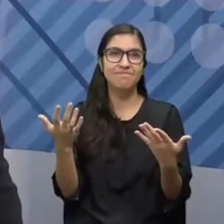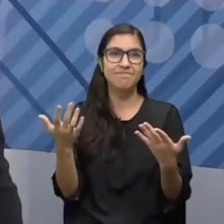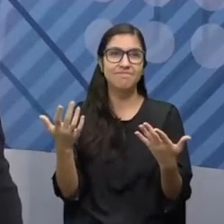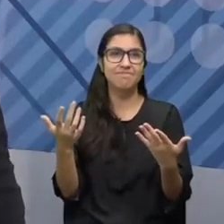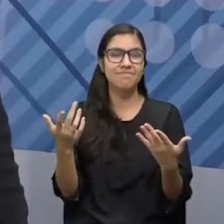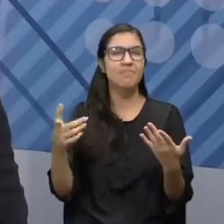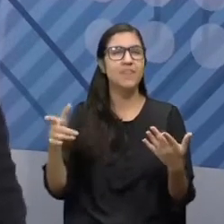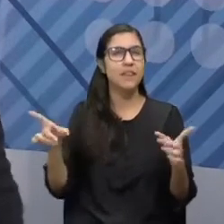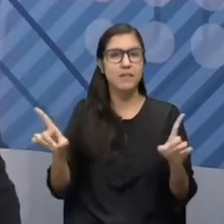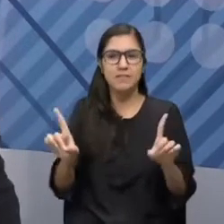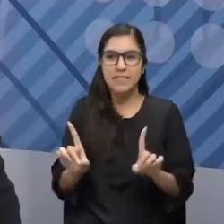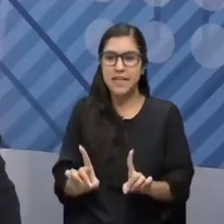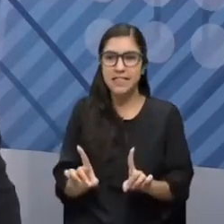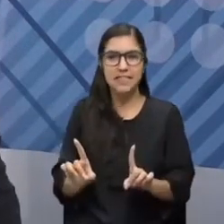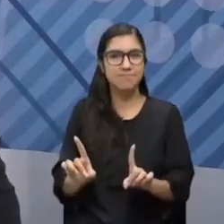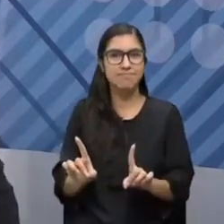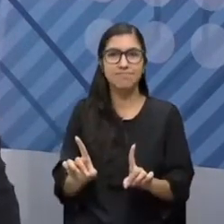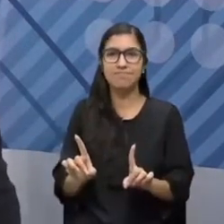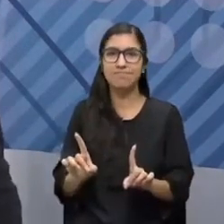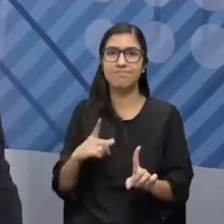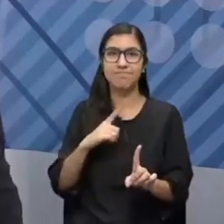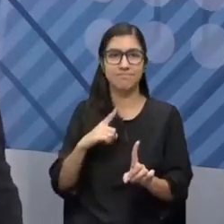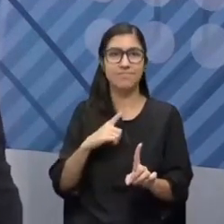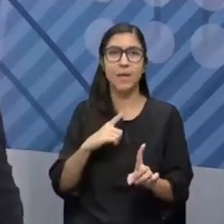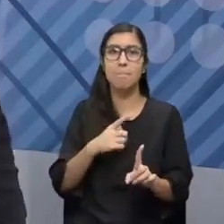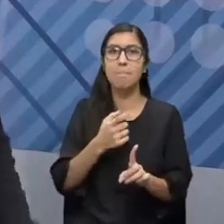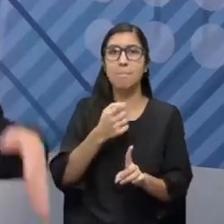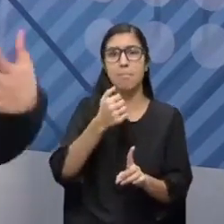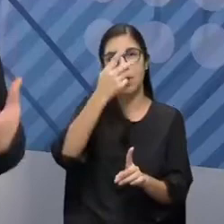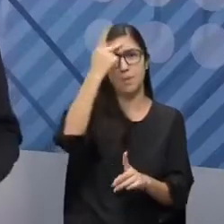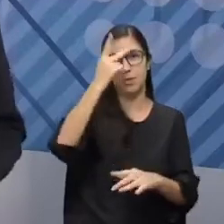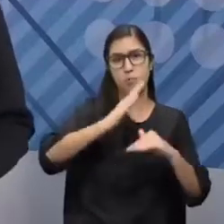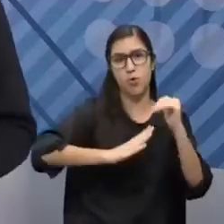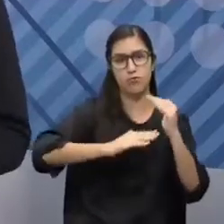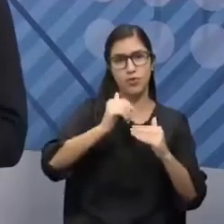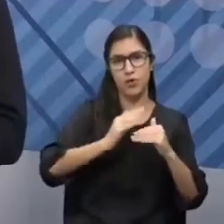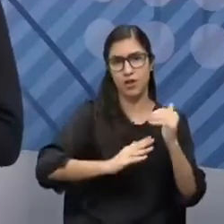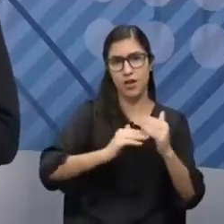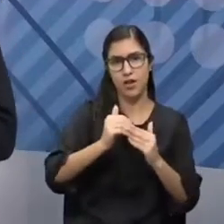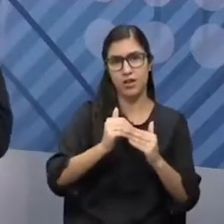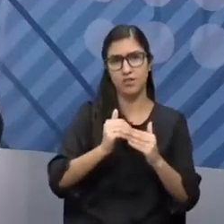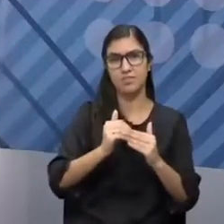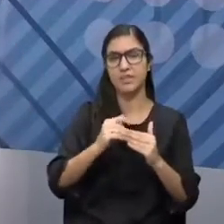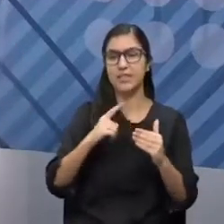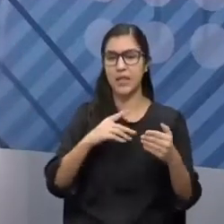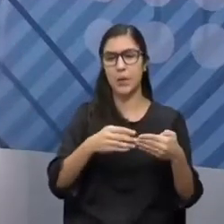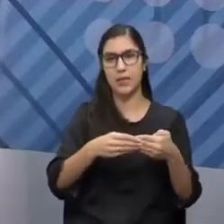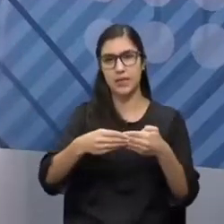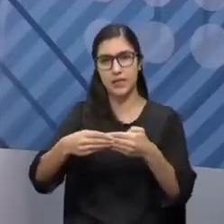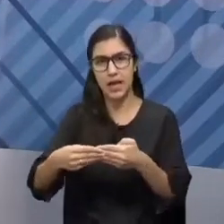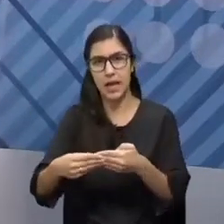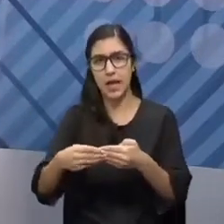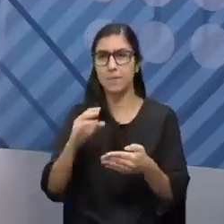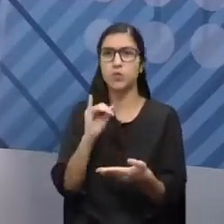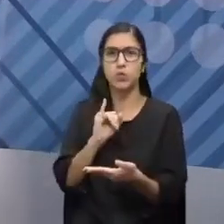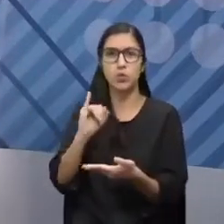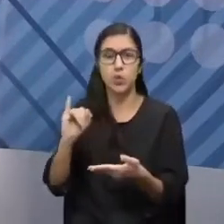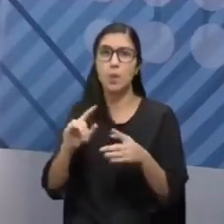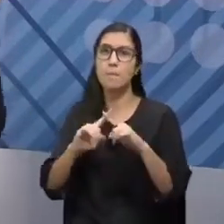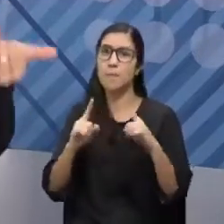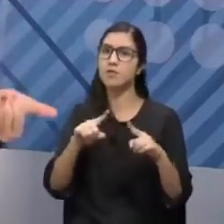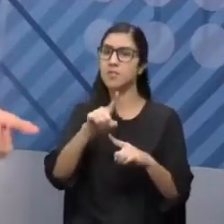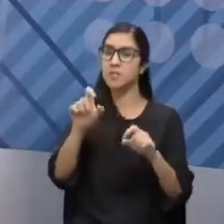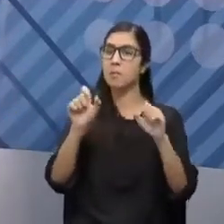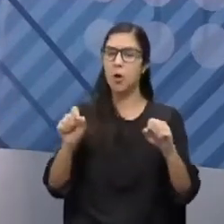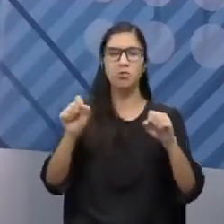uma deficiência que ela está escassa, né, que tem poucos profissionais envolvidos, os guias intérpretes, o tutor mediador, mas que vocês